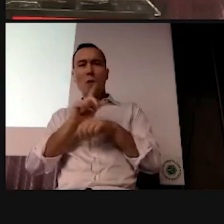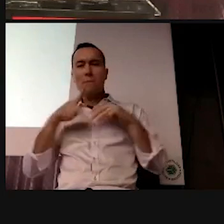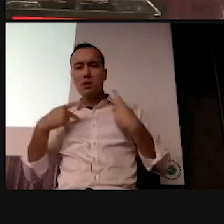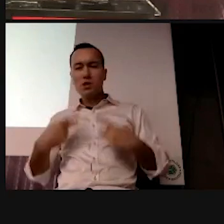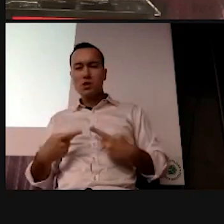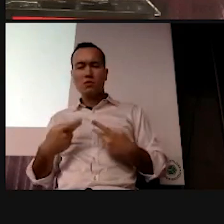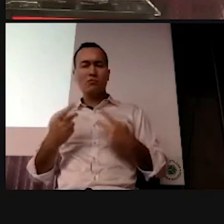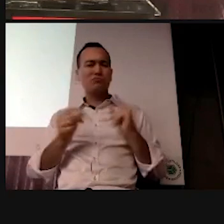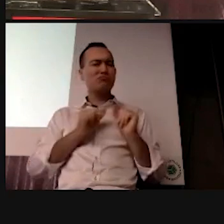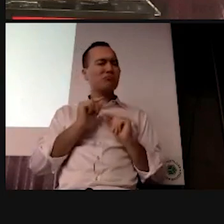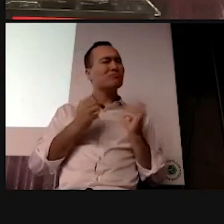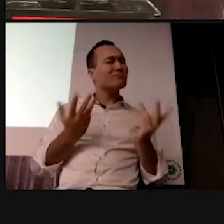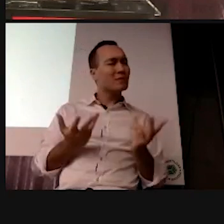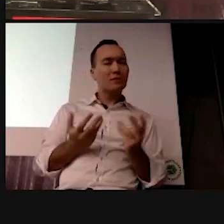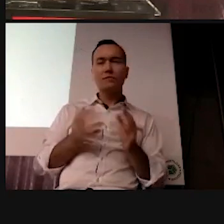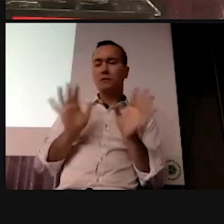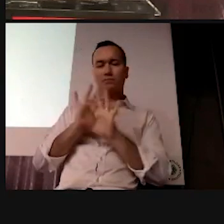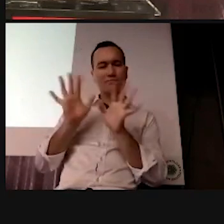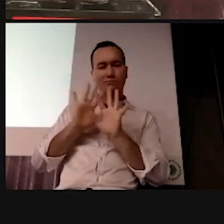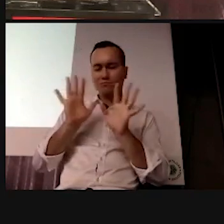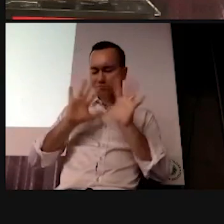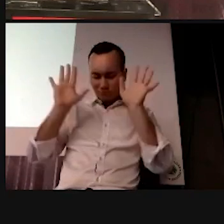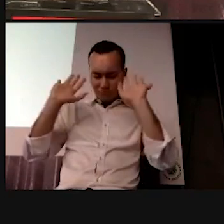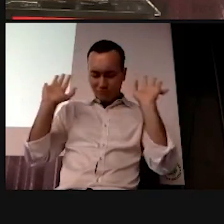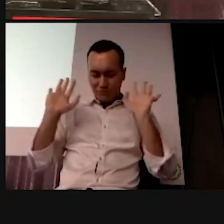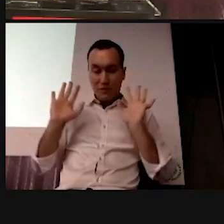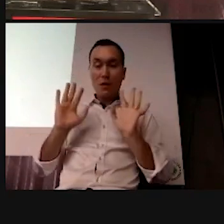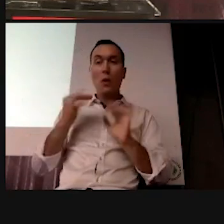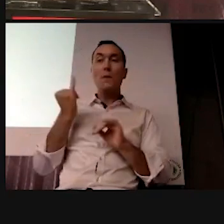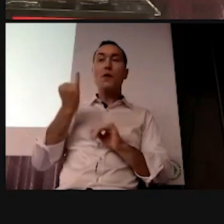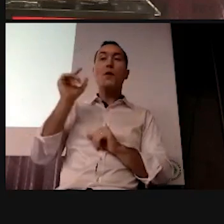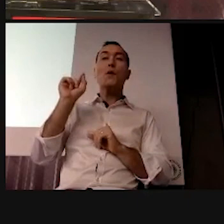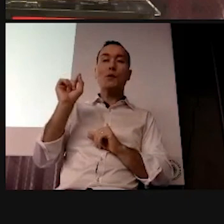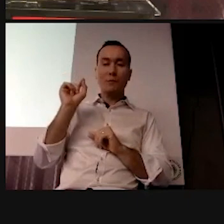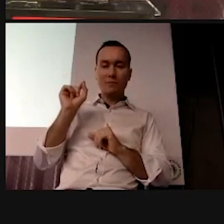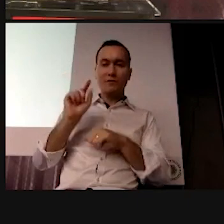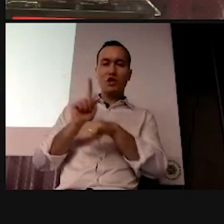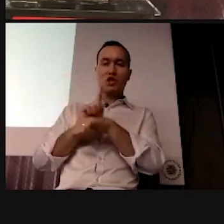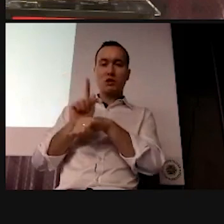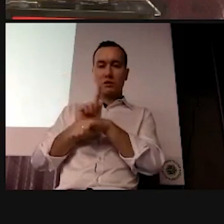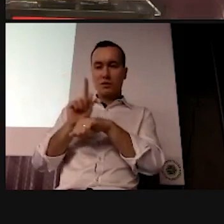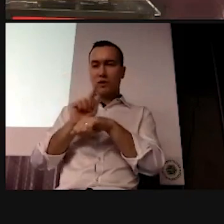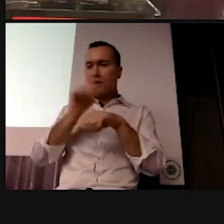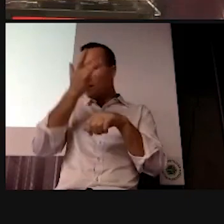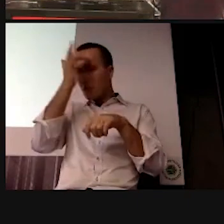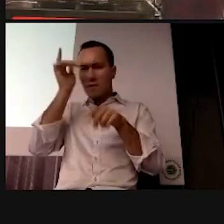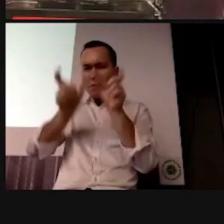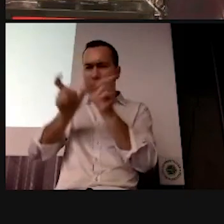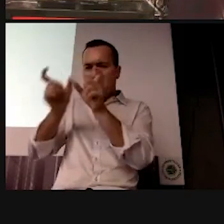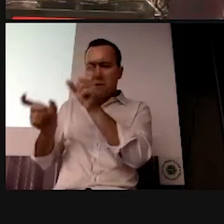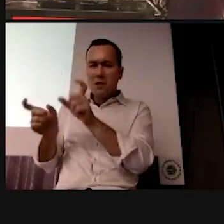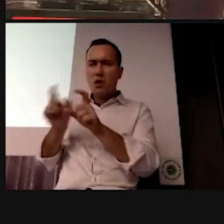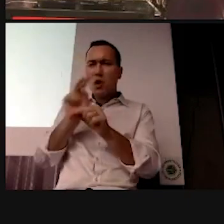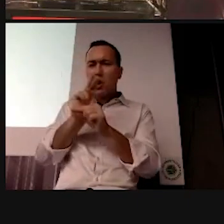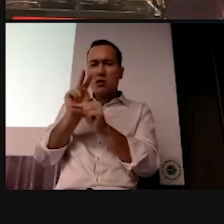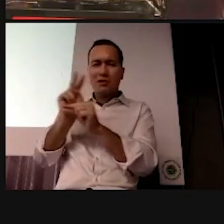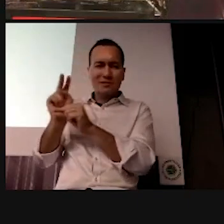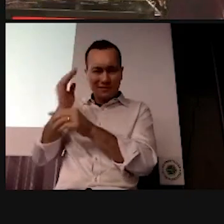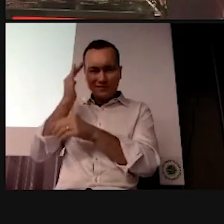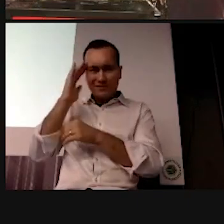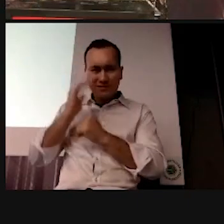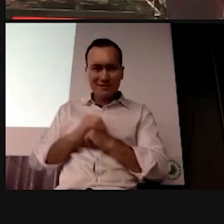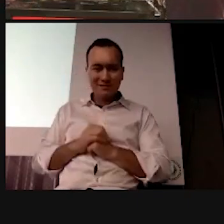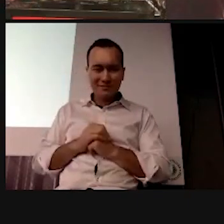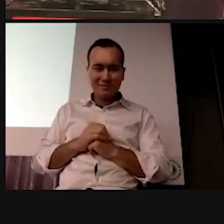com humanos. Então, seja um humano quando estiver trabalhando com humanos. Olha, tinha 5 ainda, eu